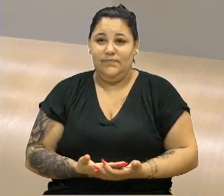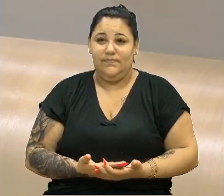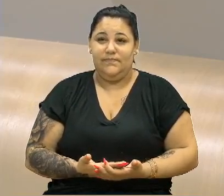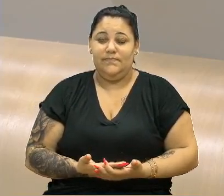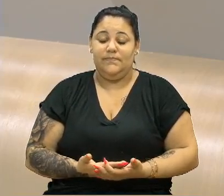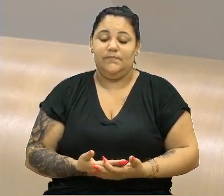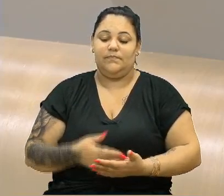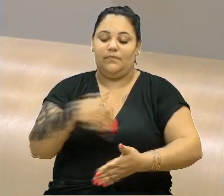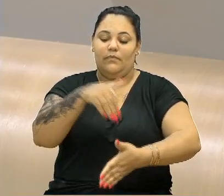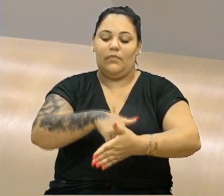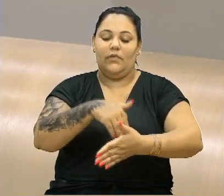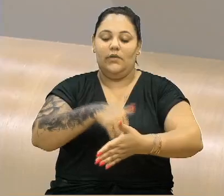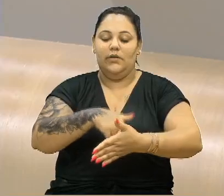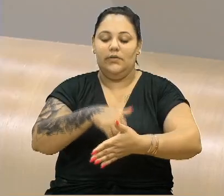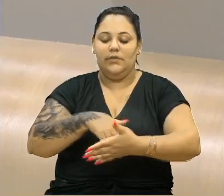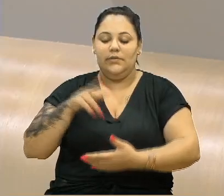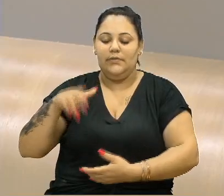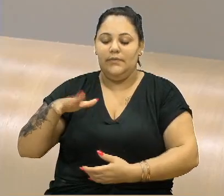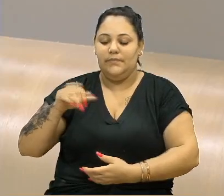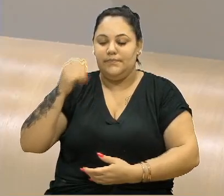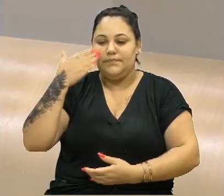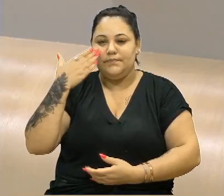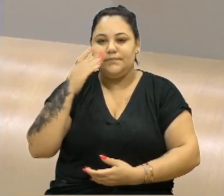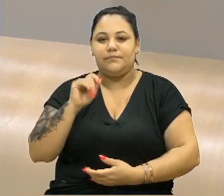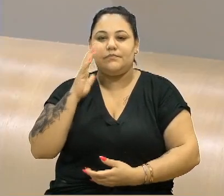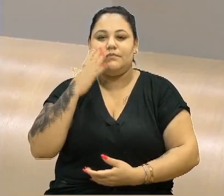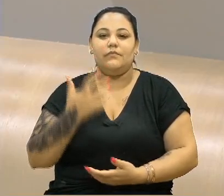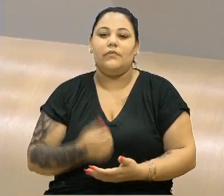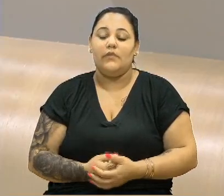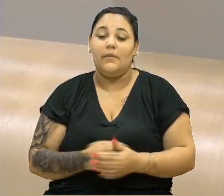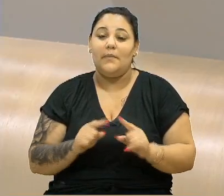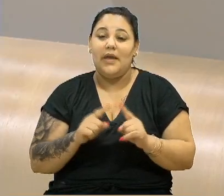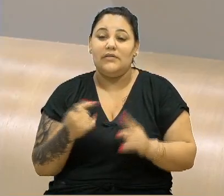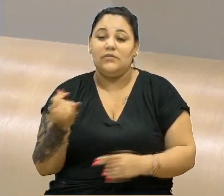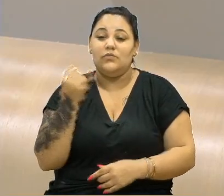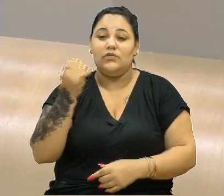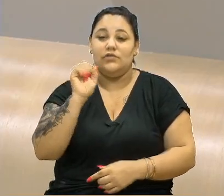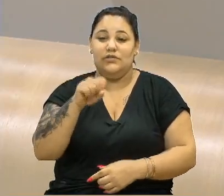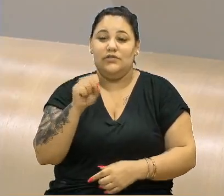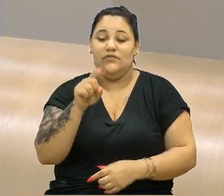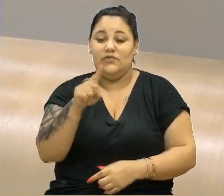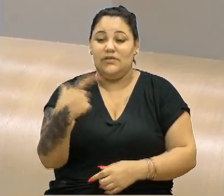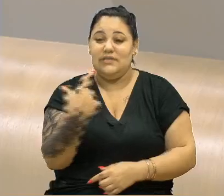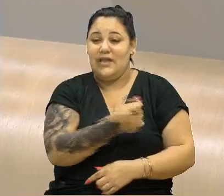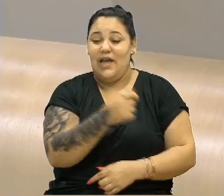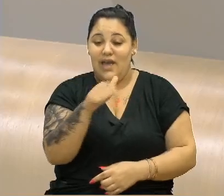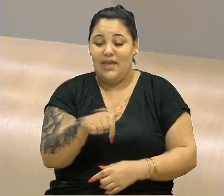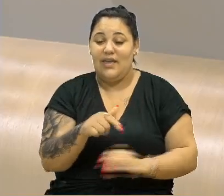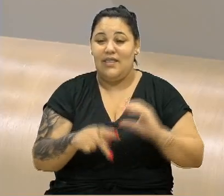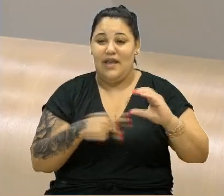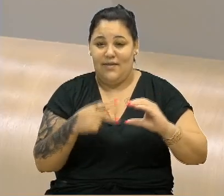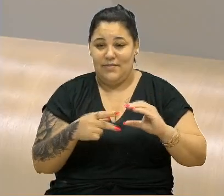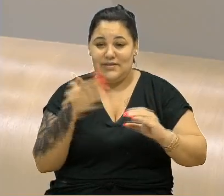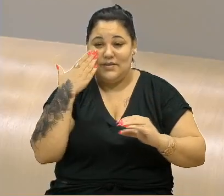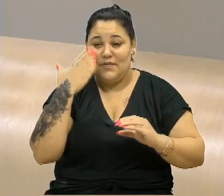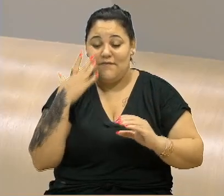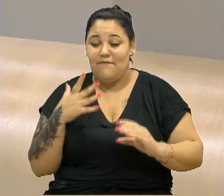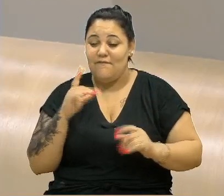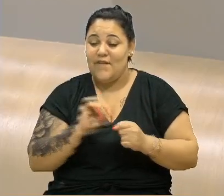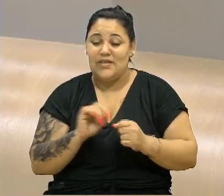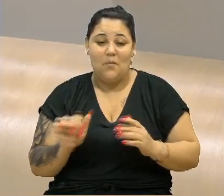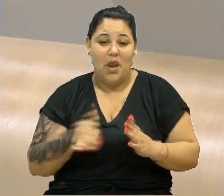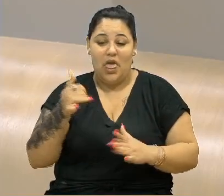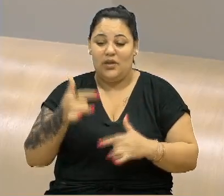eleição a gente nunca sabe o que acontece. Nunca sabe o que acontece. Mas o importante é o senhor sair daqui sabendo que fez o melhor que o senhor podia ter